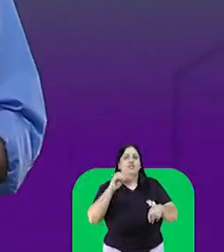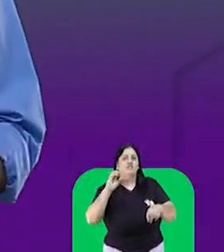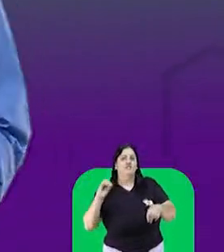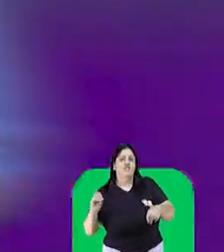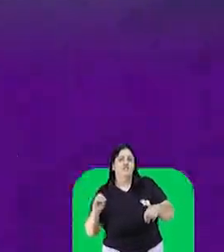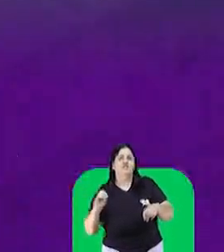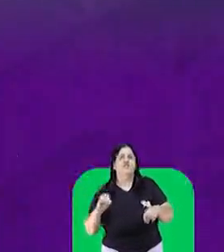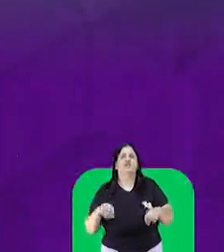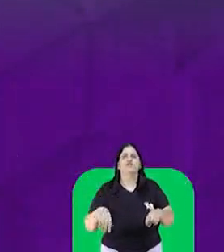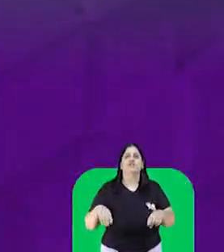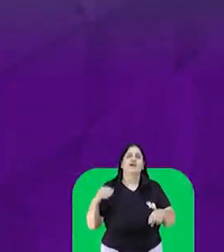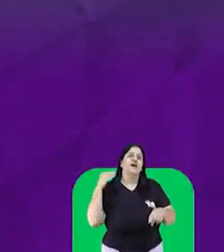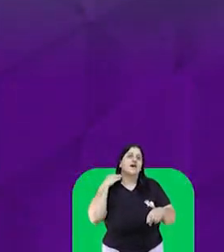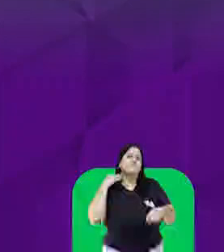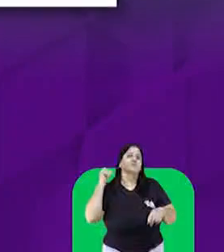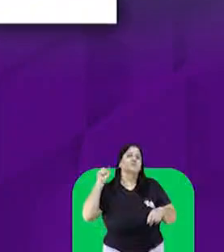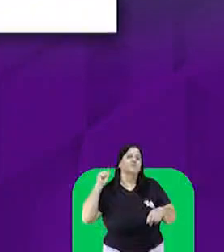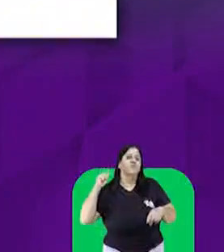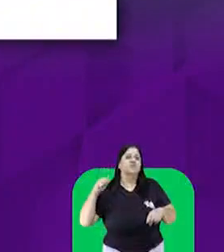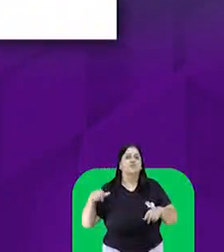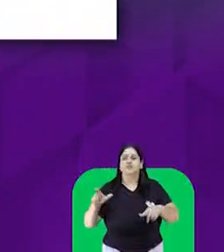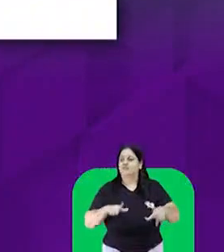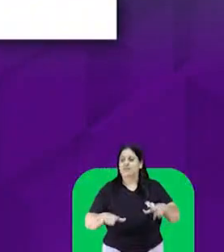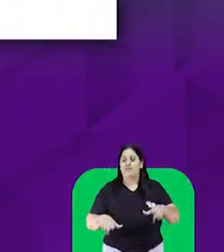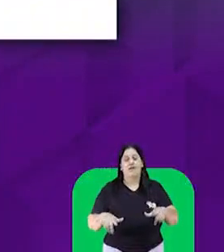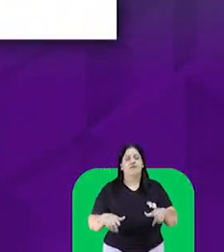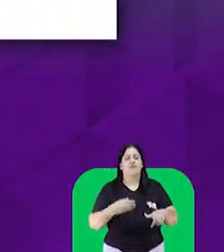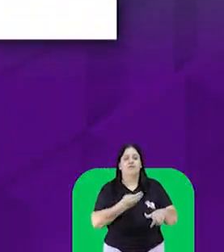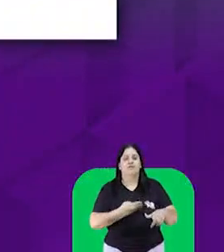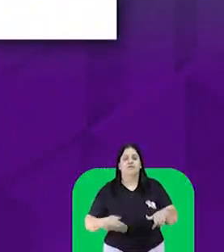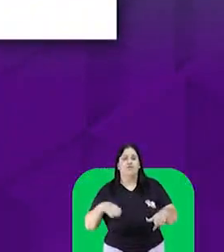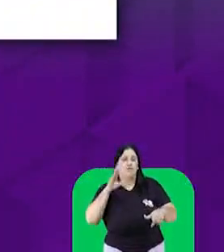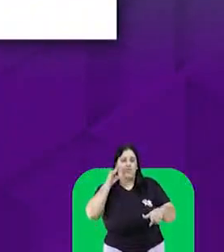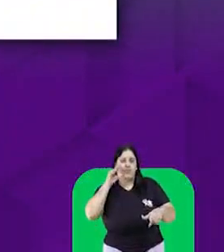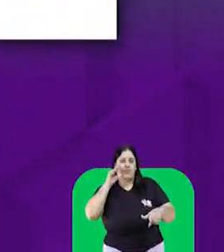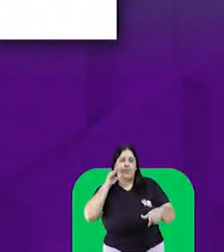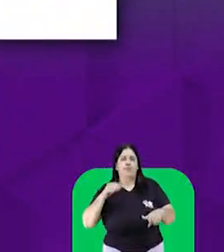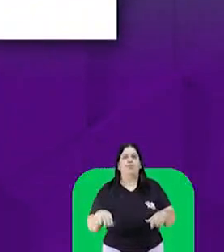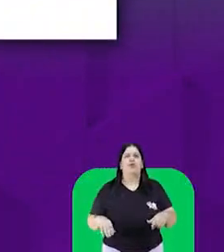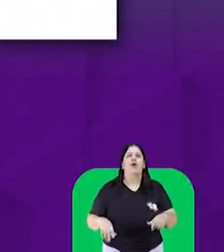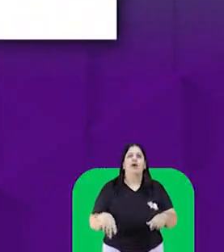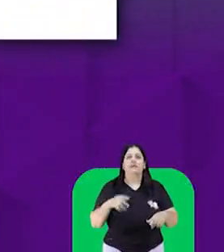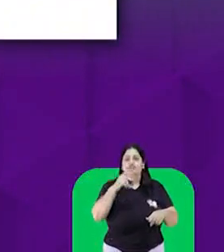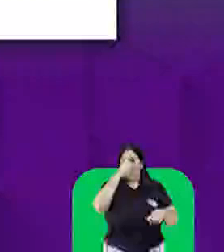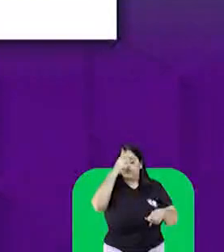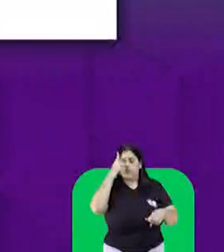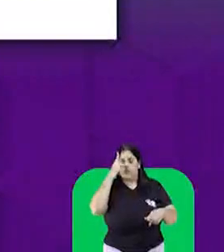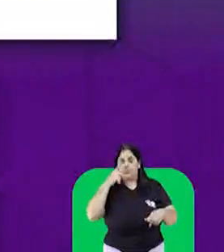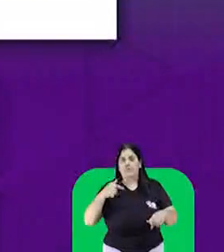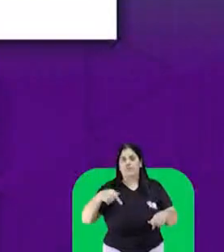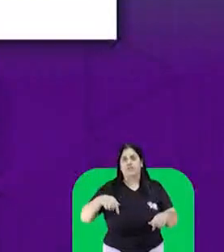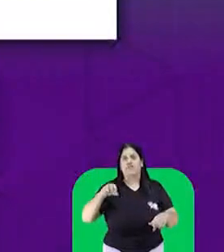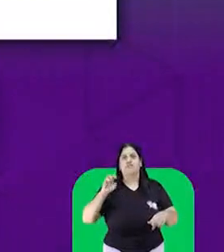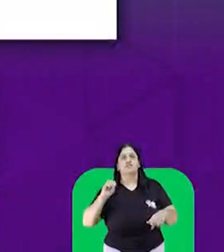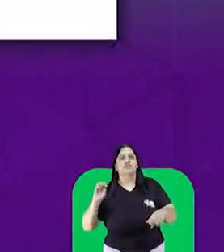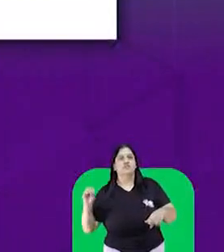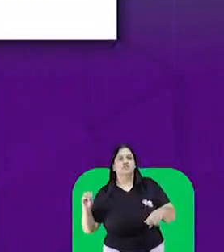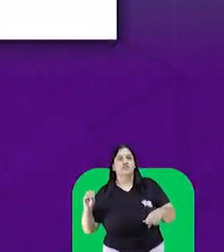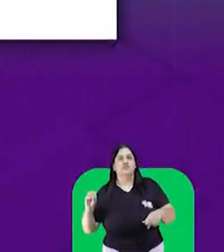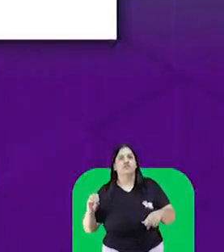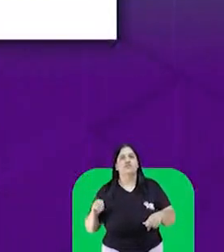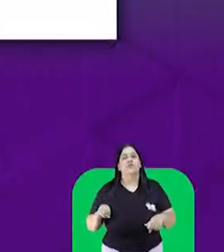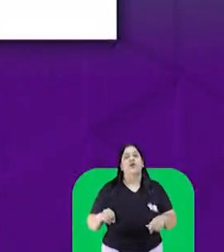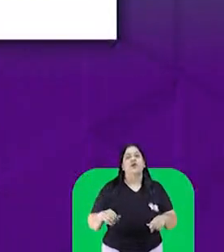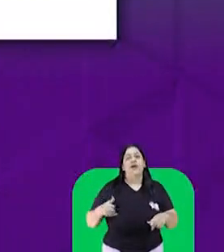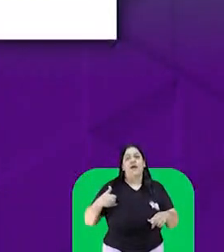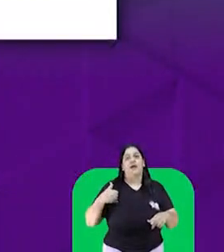aposentados em 2010 os professores da rede Municipal receberam bônus de mais de R 700